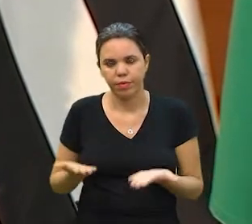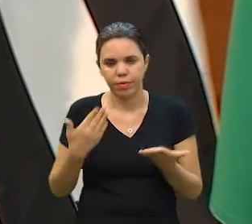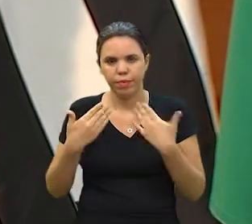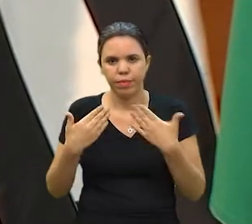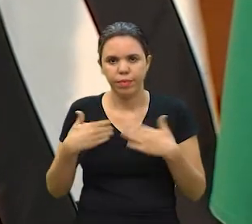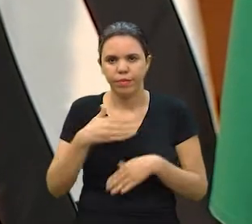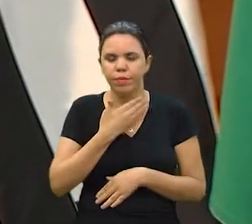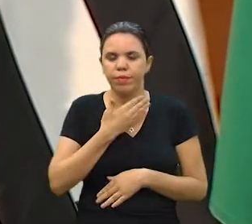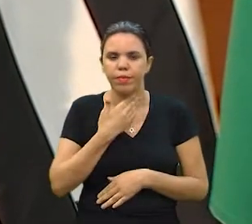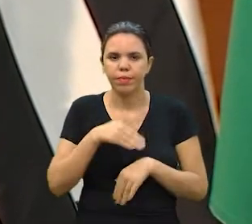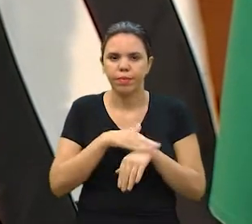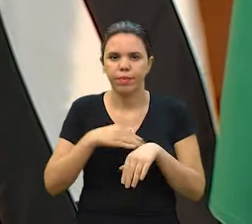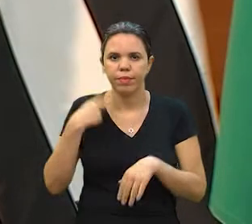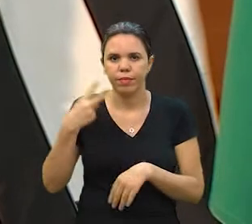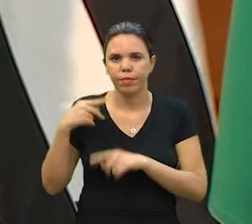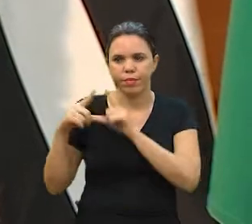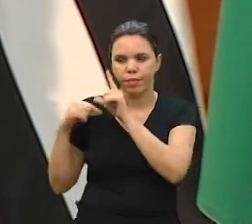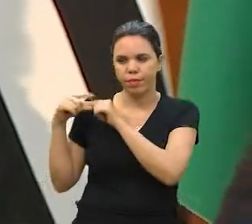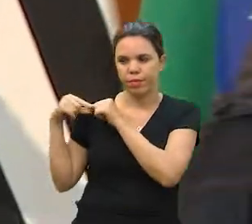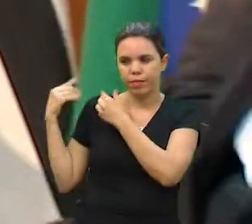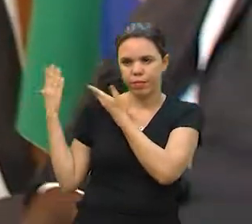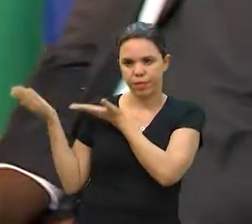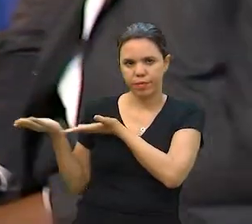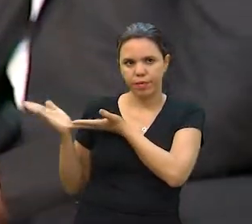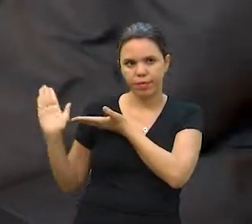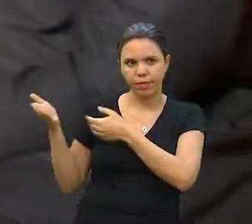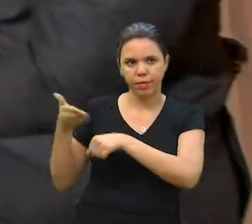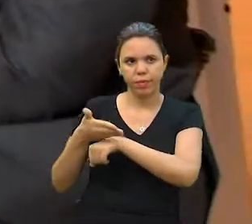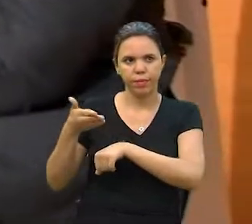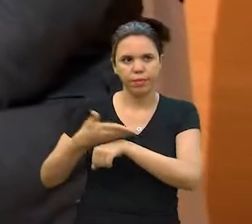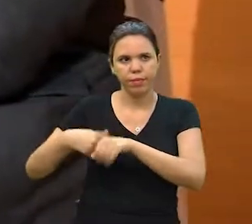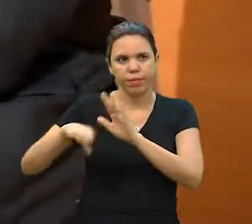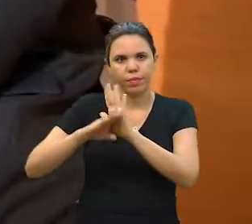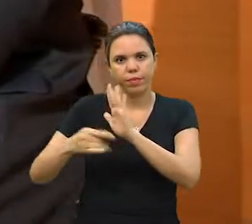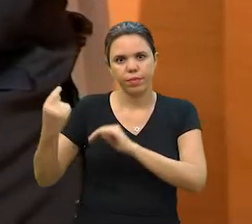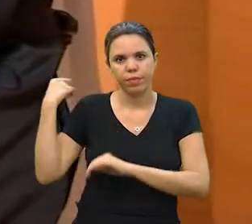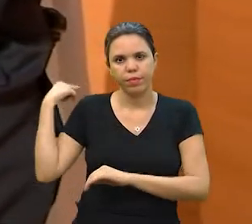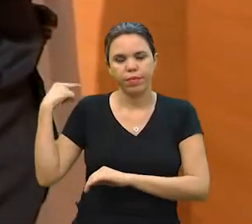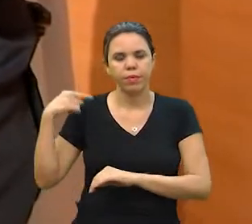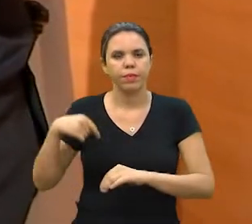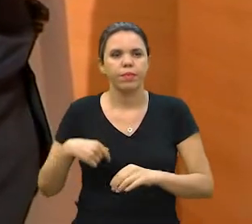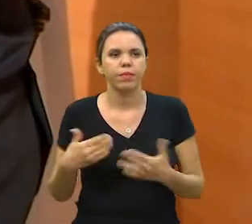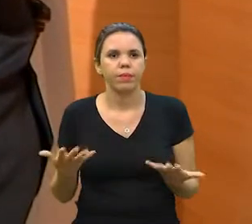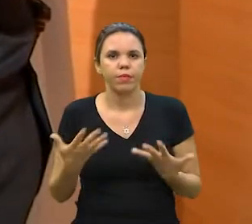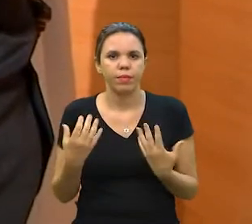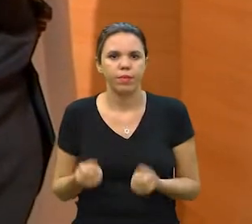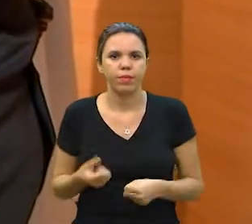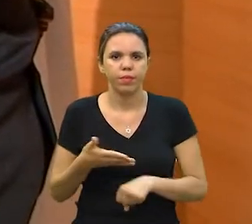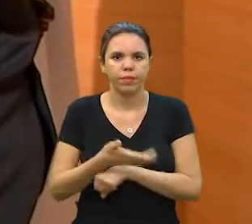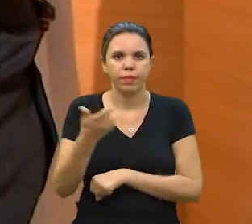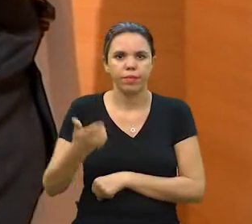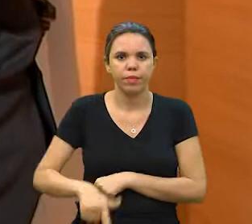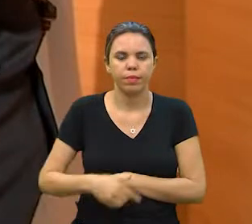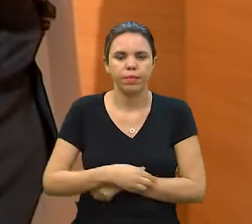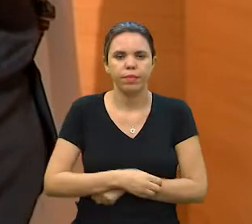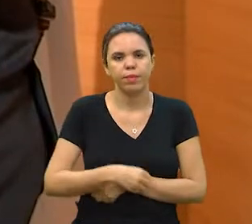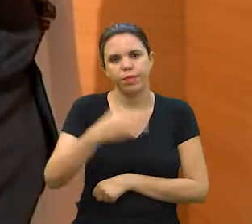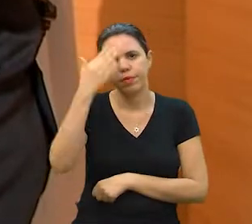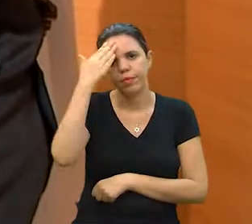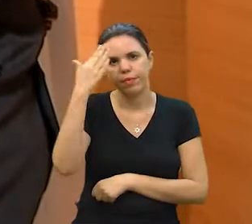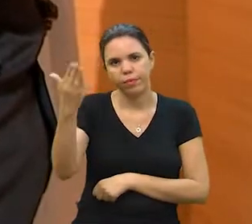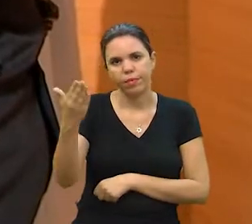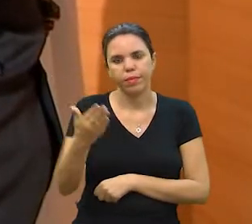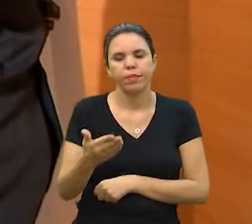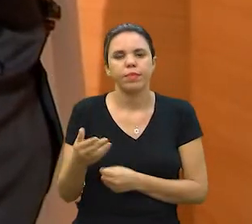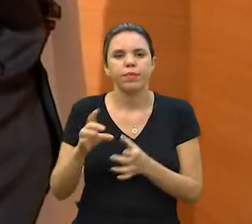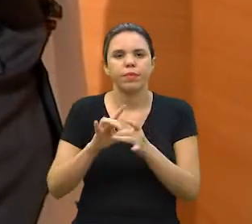da casa, para bater aquele papo com o vereador Major Jaime, ele que já participou do programa uma vez e agora aceitou participar de novo.